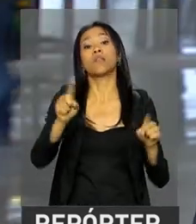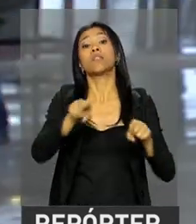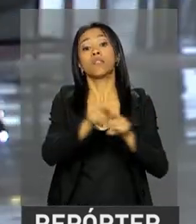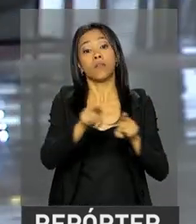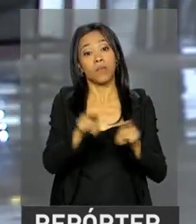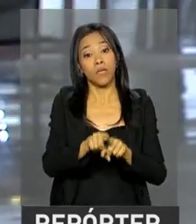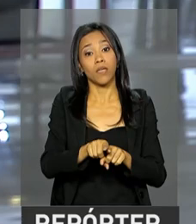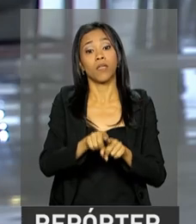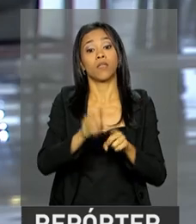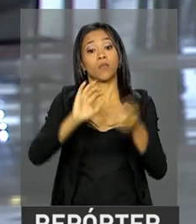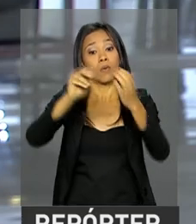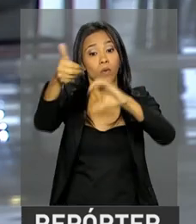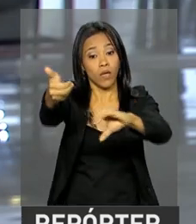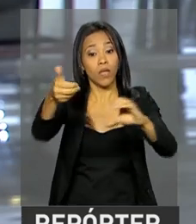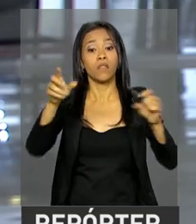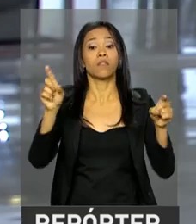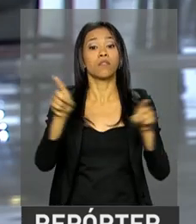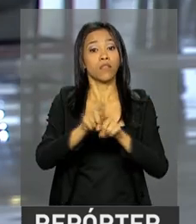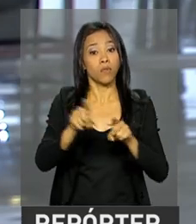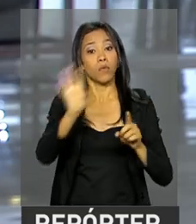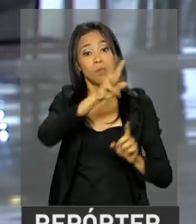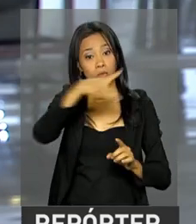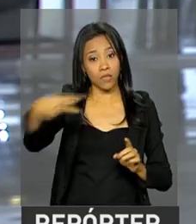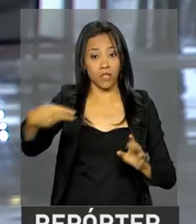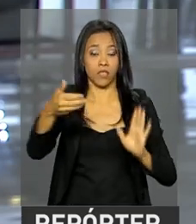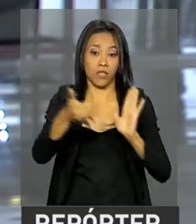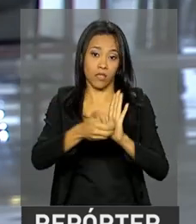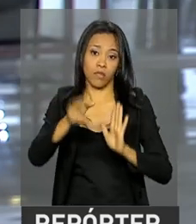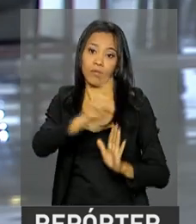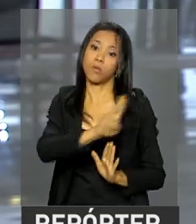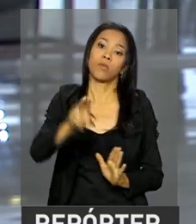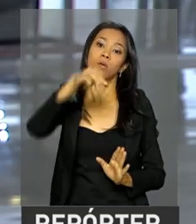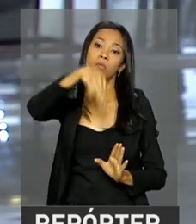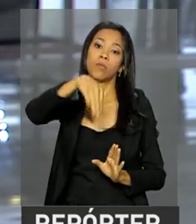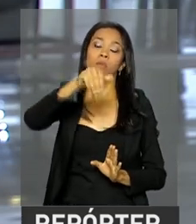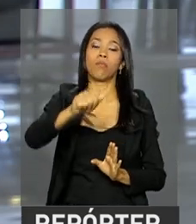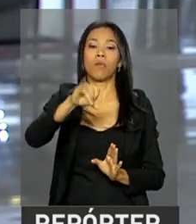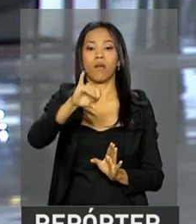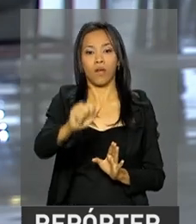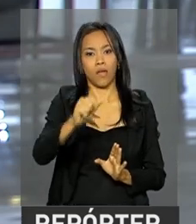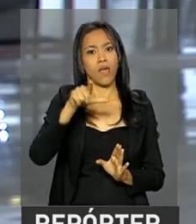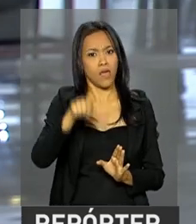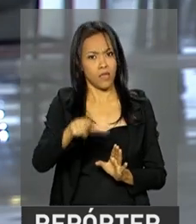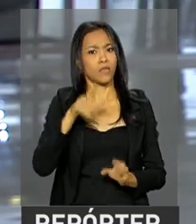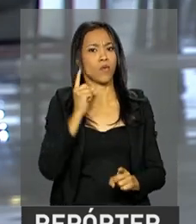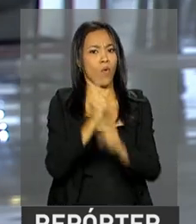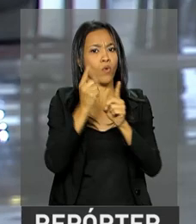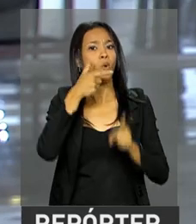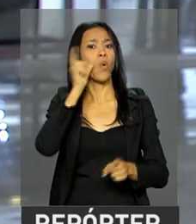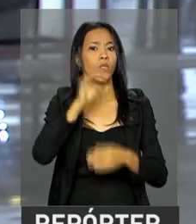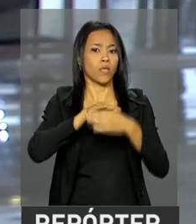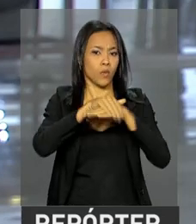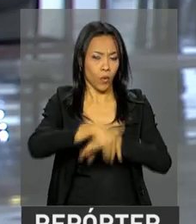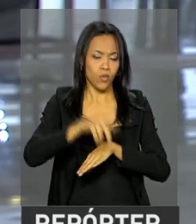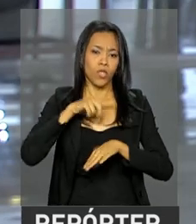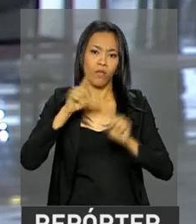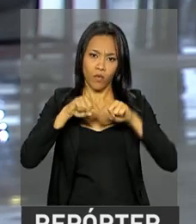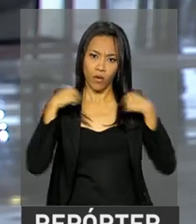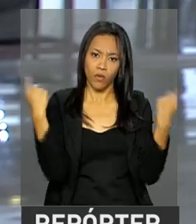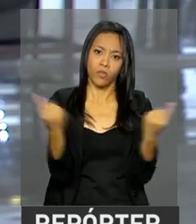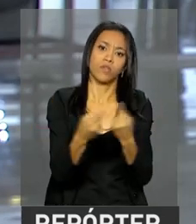Congresso Nacional e o próprio presidente da Câmara dos deputados Deputado Rodrigo Maia esse encontro aconteceu como eu falei na noite de ontem no Palácio da